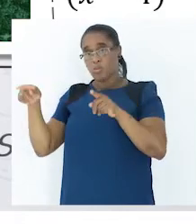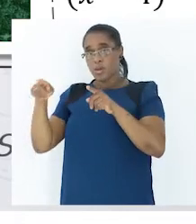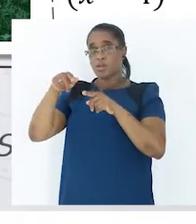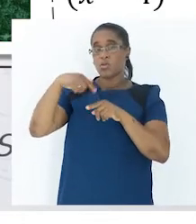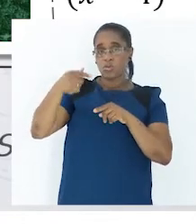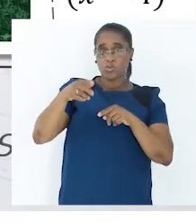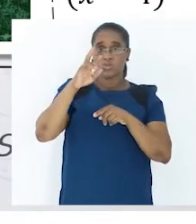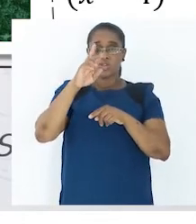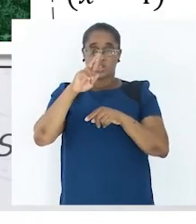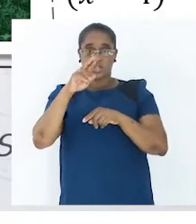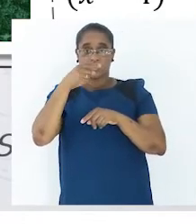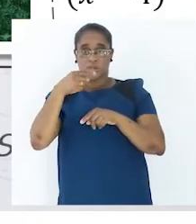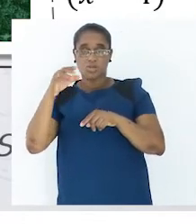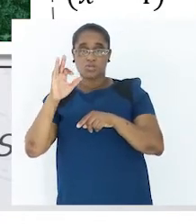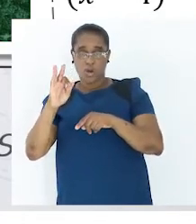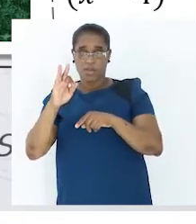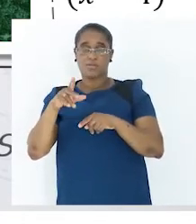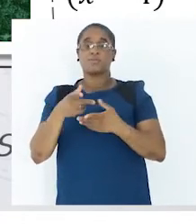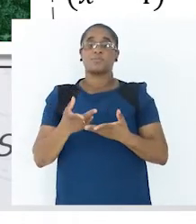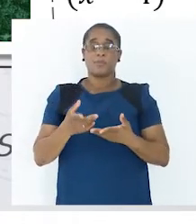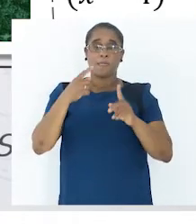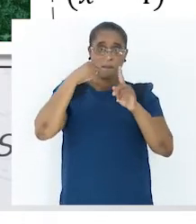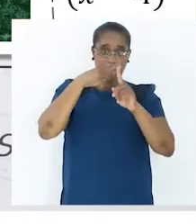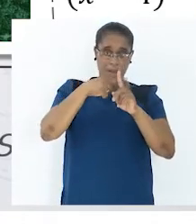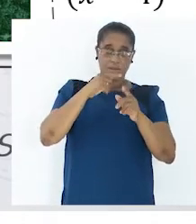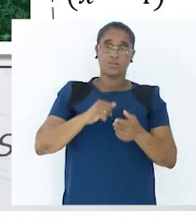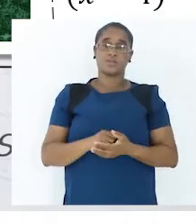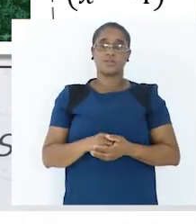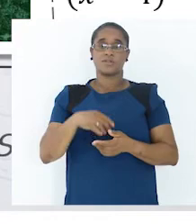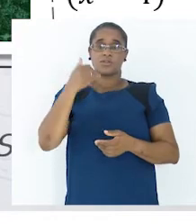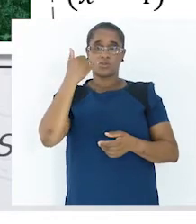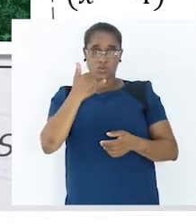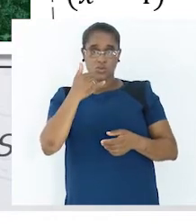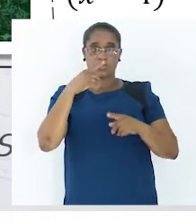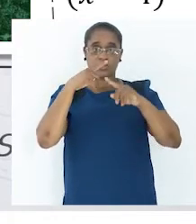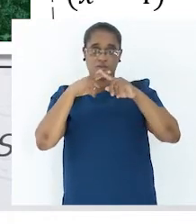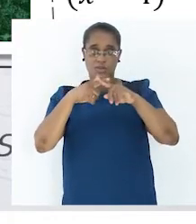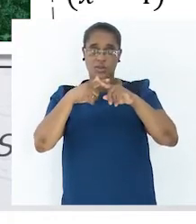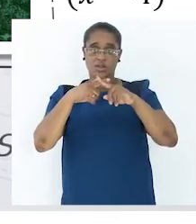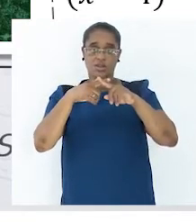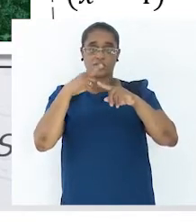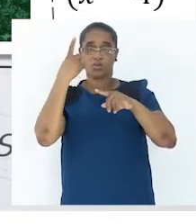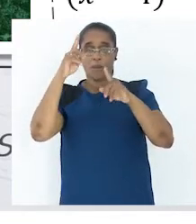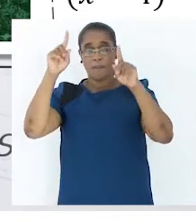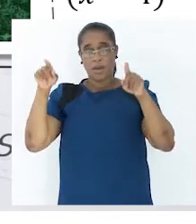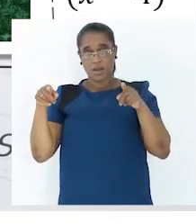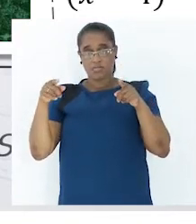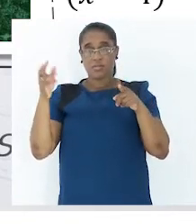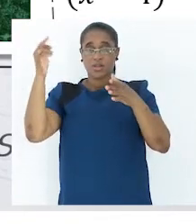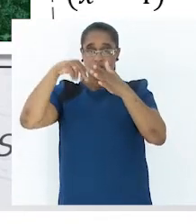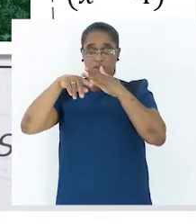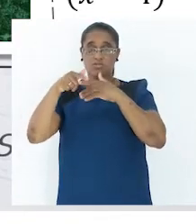x menos 4, peço desculpas, mais 2 vezes um parênteses em que dentro do